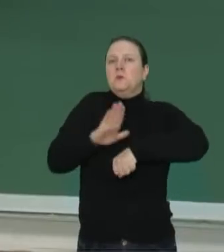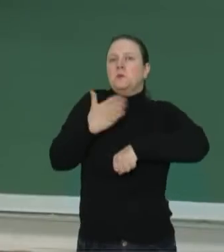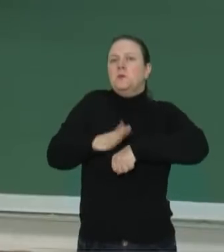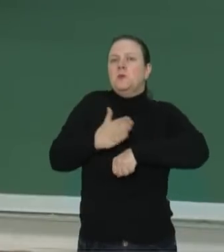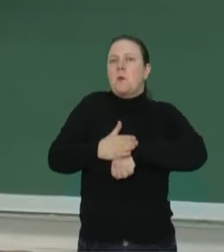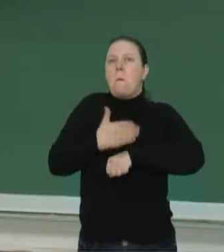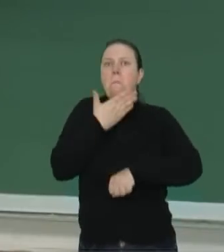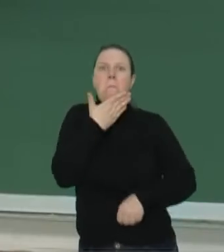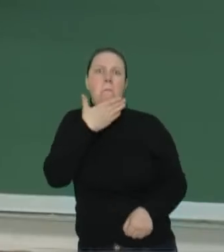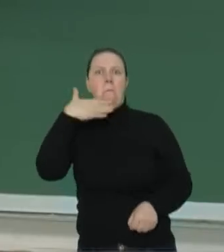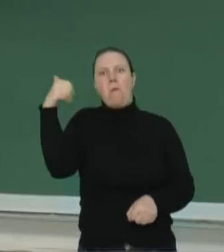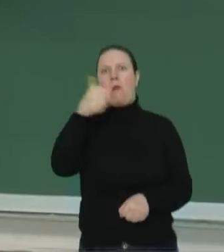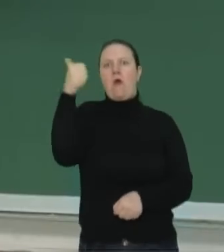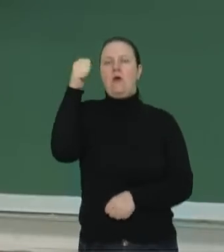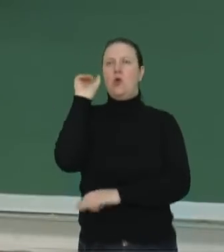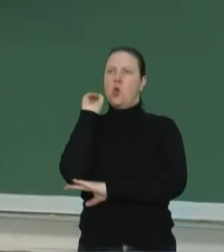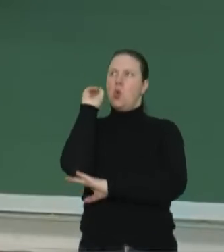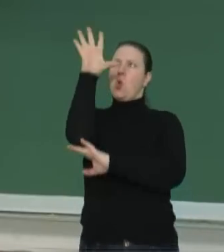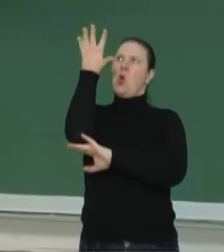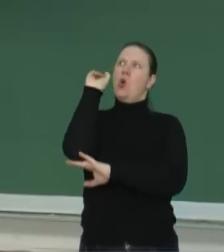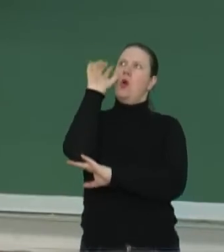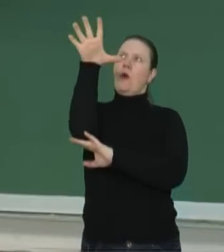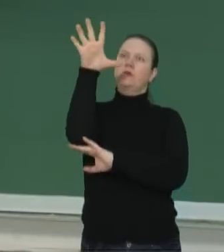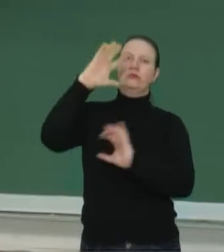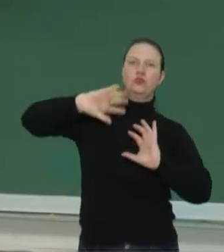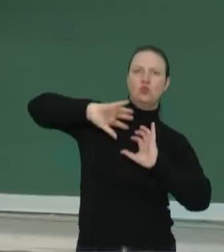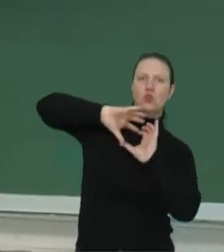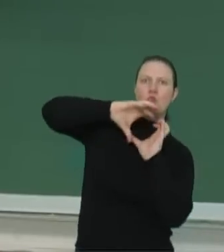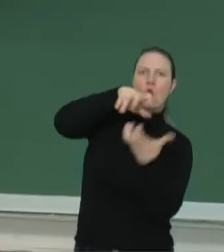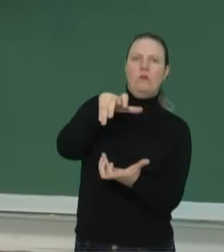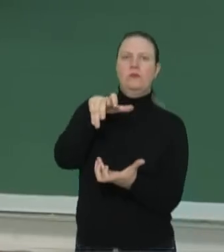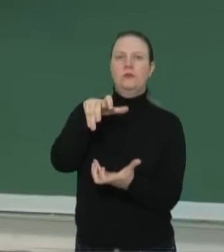o melhor basquete do mundo.